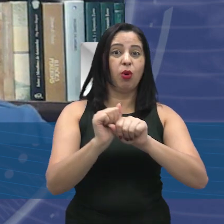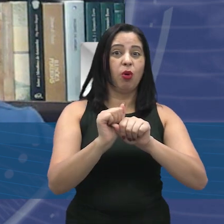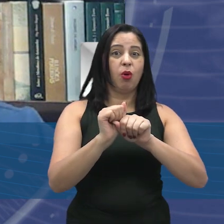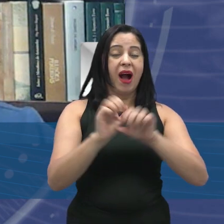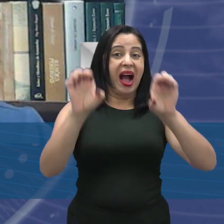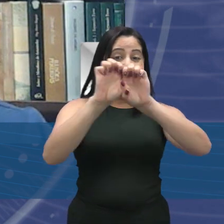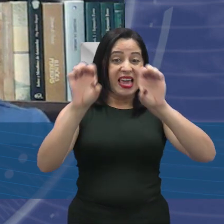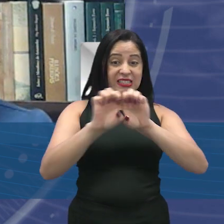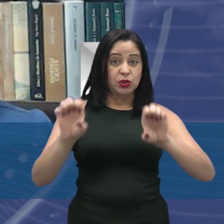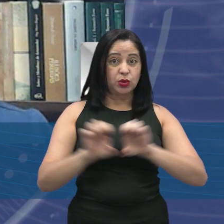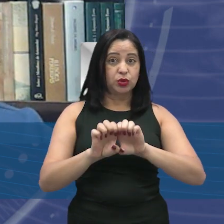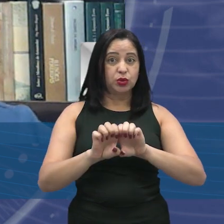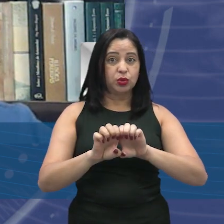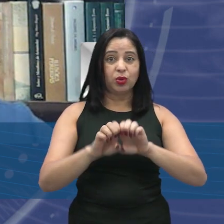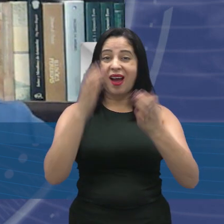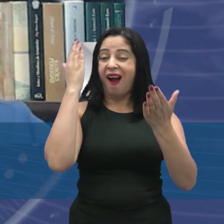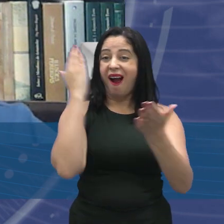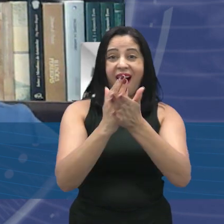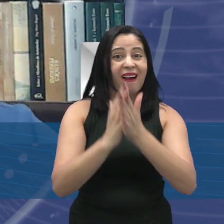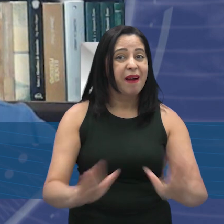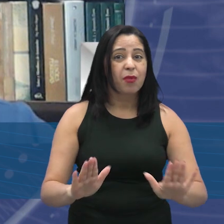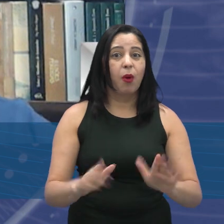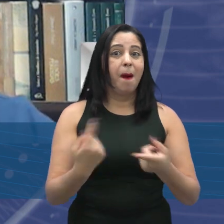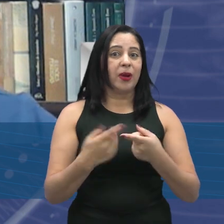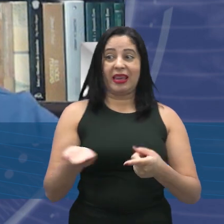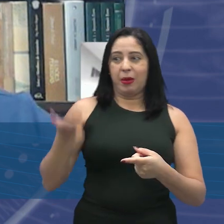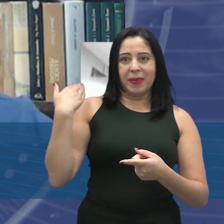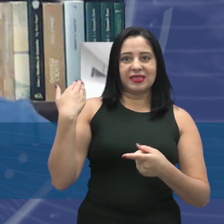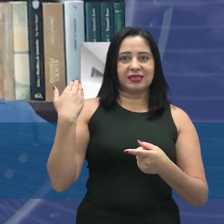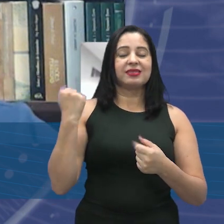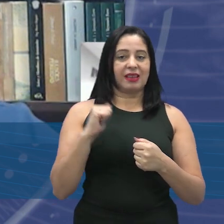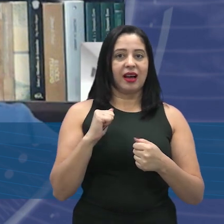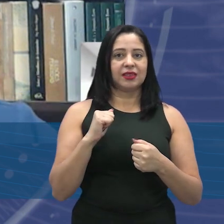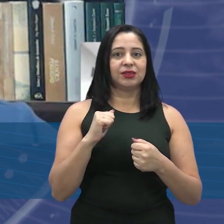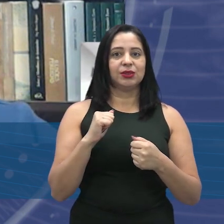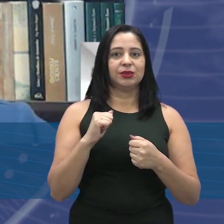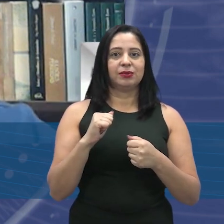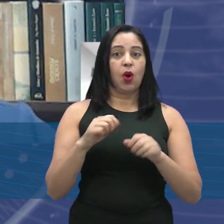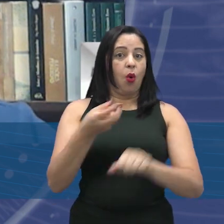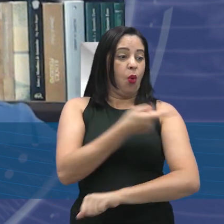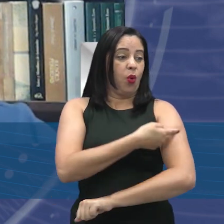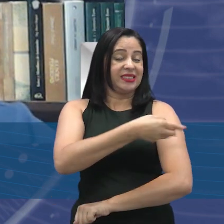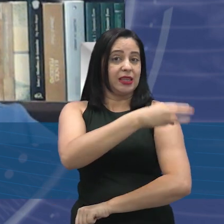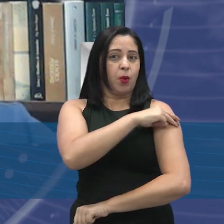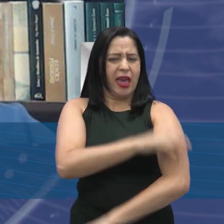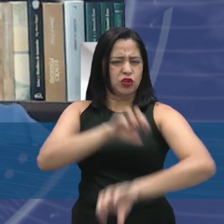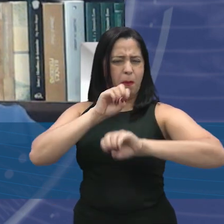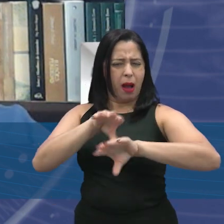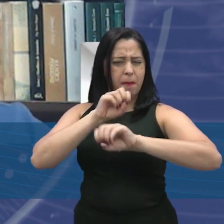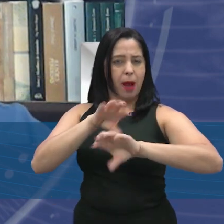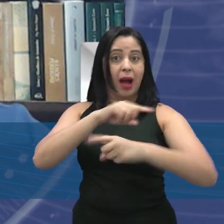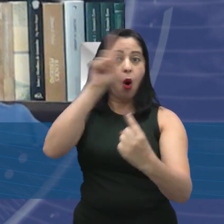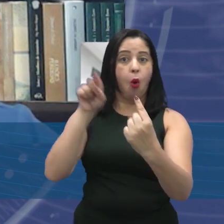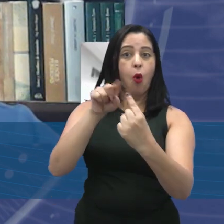médio que era direcionado para o Enem, direcionado para o grande concurso nacional. Resultado disso tudo que eu estou falando para